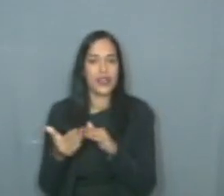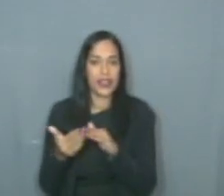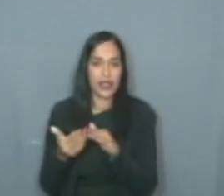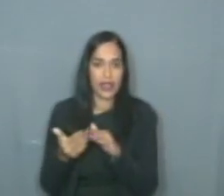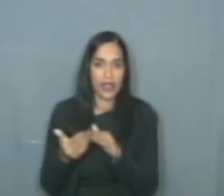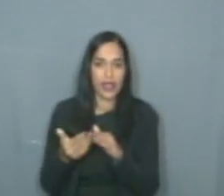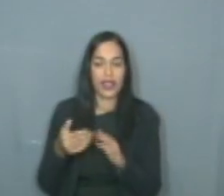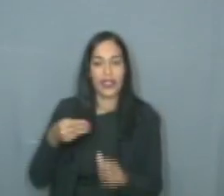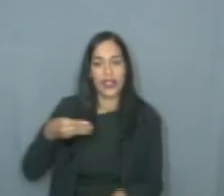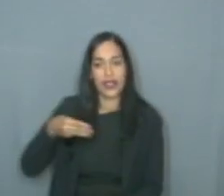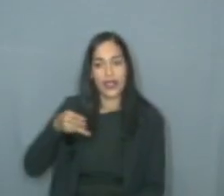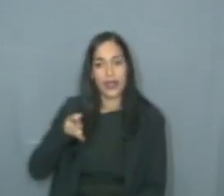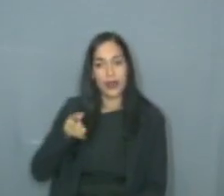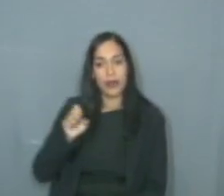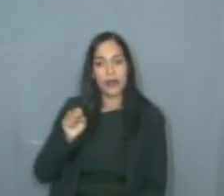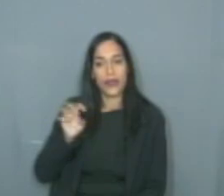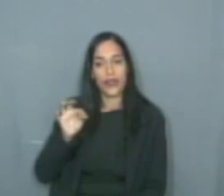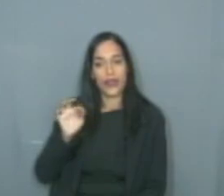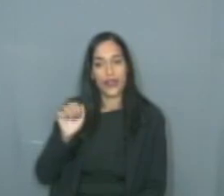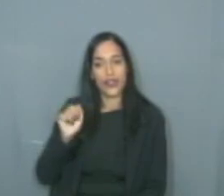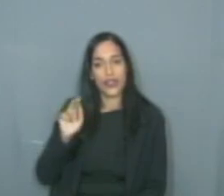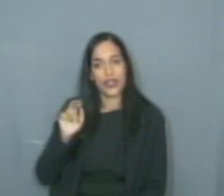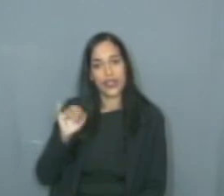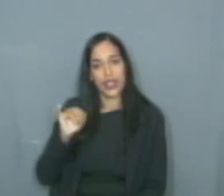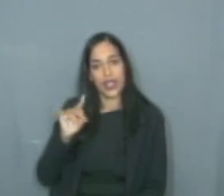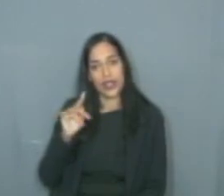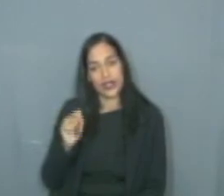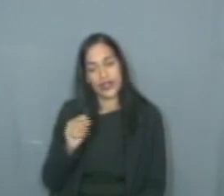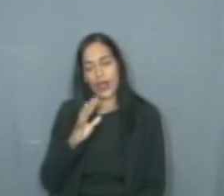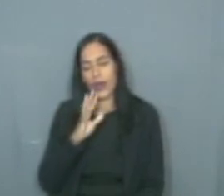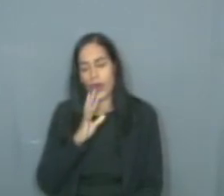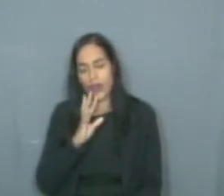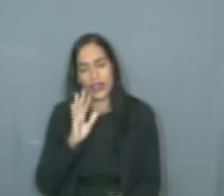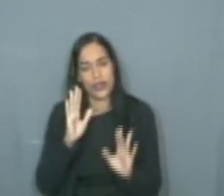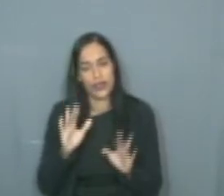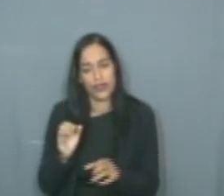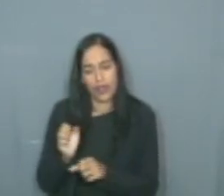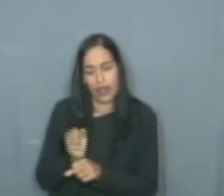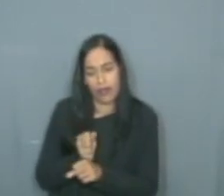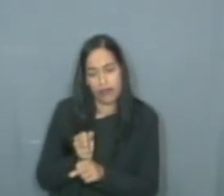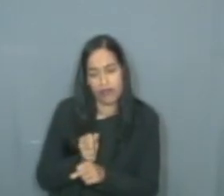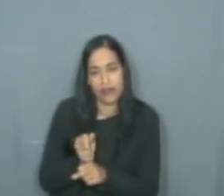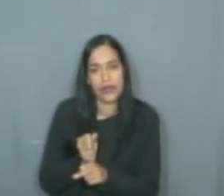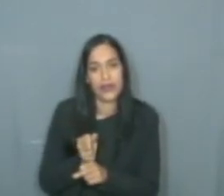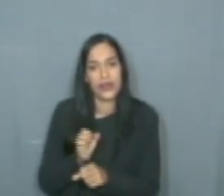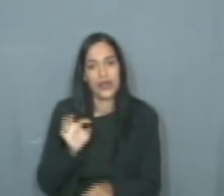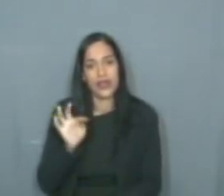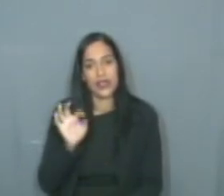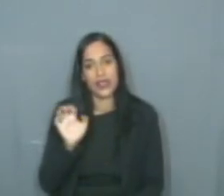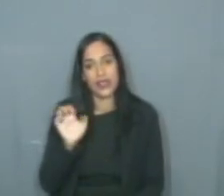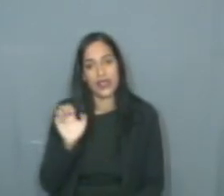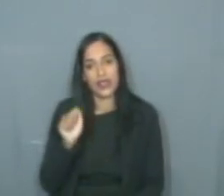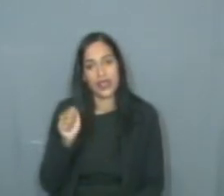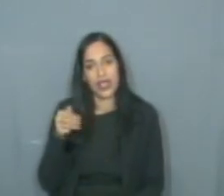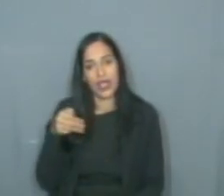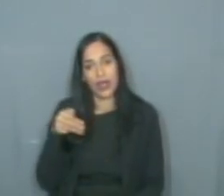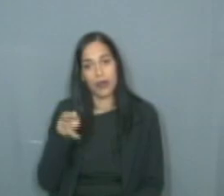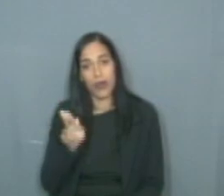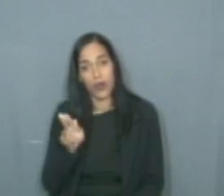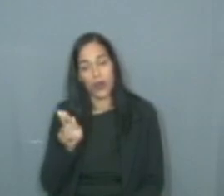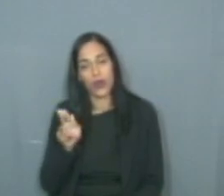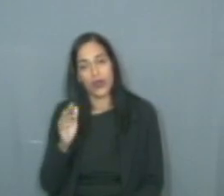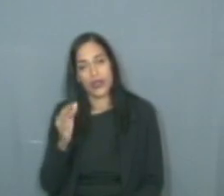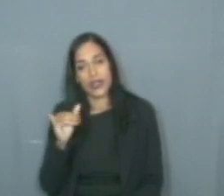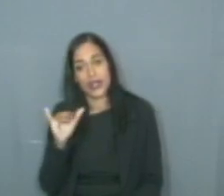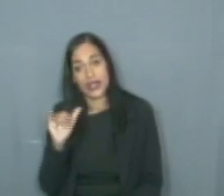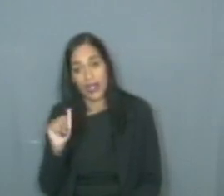da Mostardinha, que eu conheço há tantos anos, que é a Te Amo e Cia.